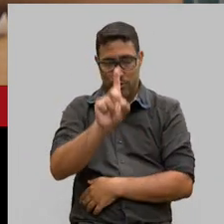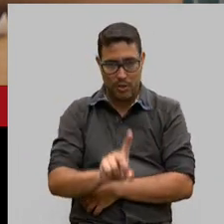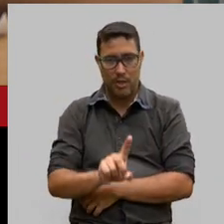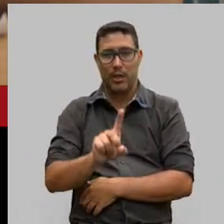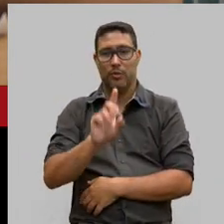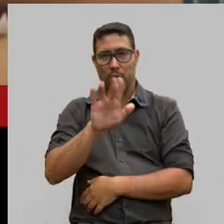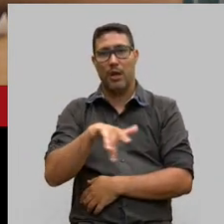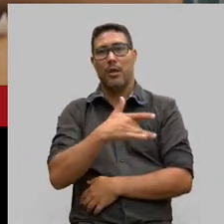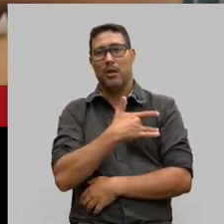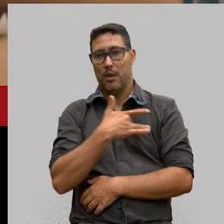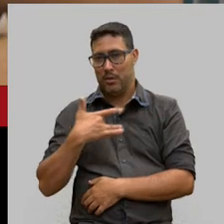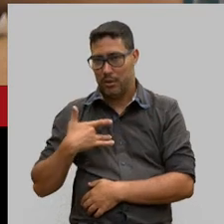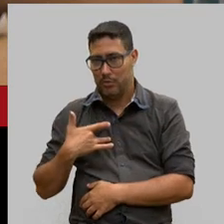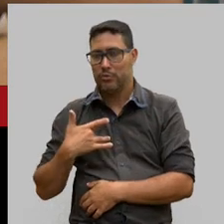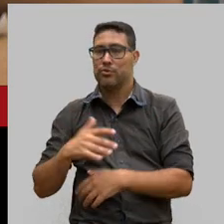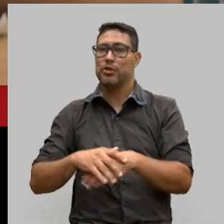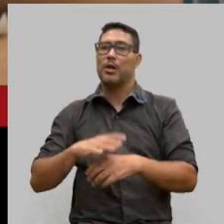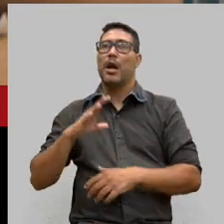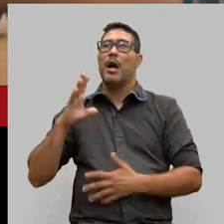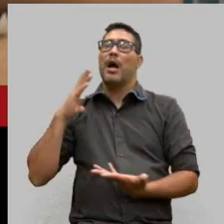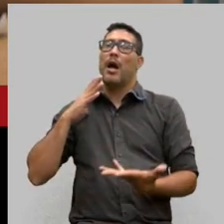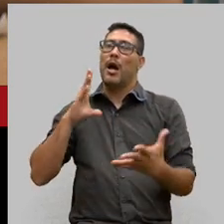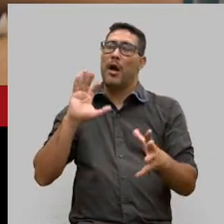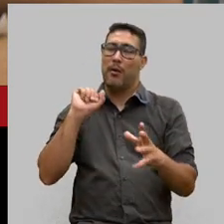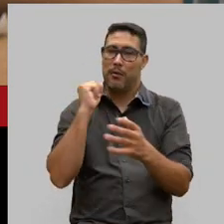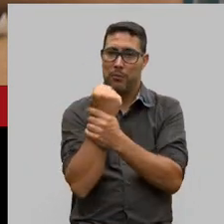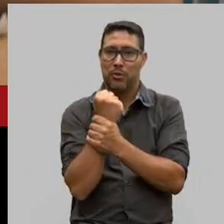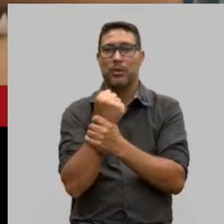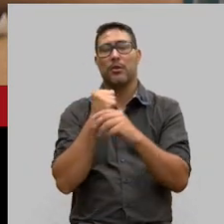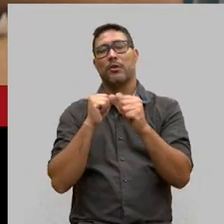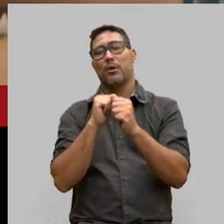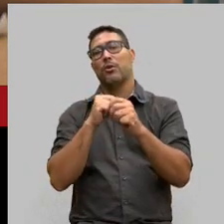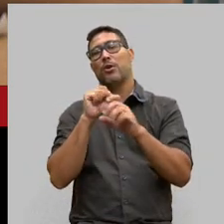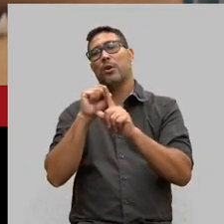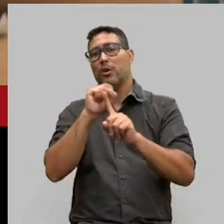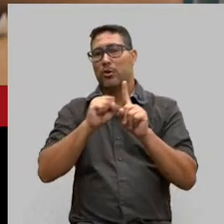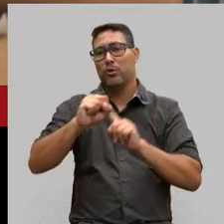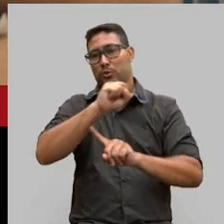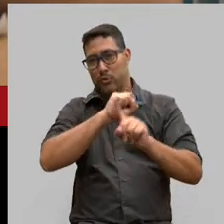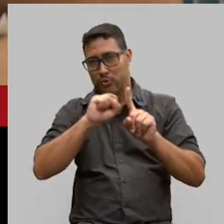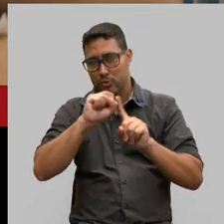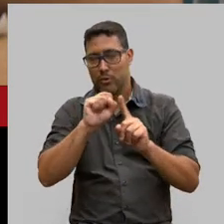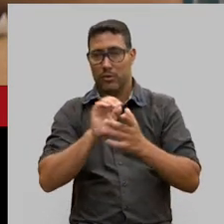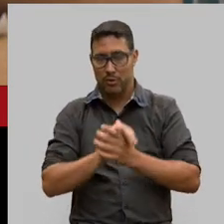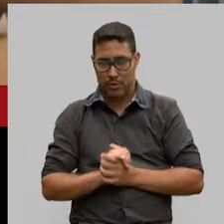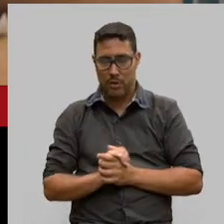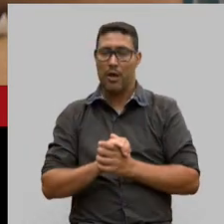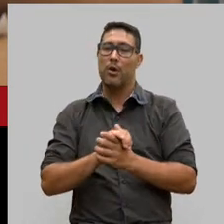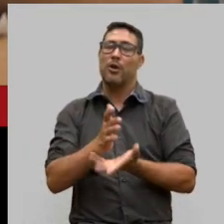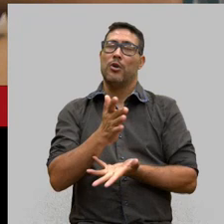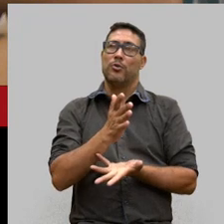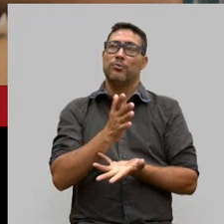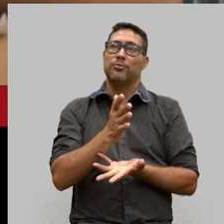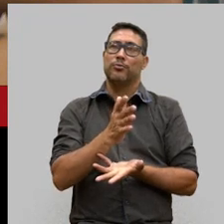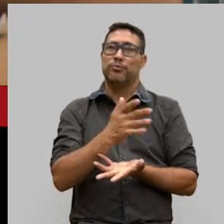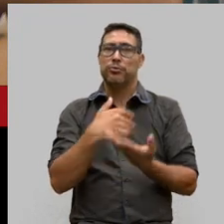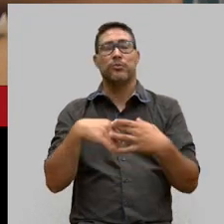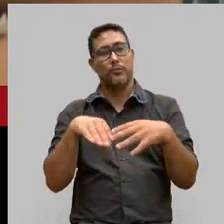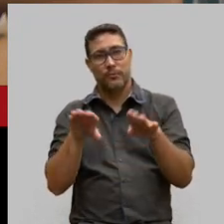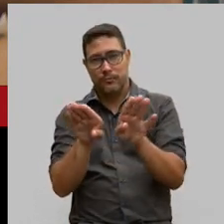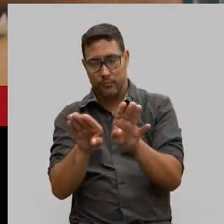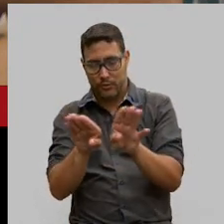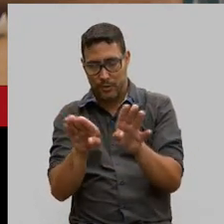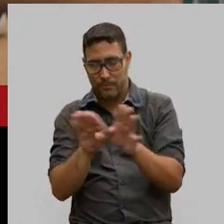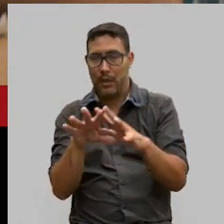saúde a proteção social e a educação por meio do sistema Único de Saúde e do sistema único de assistência